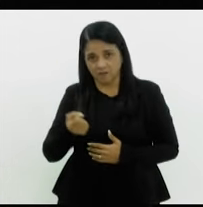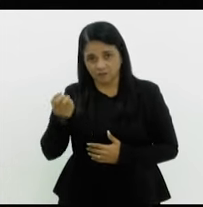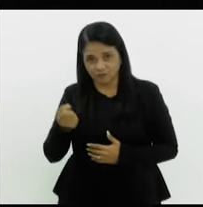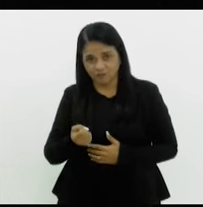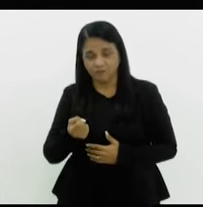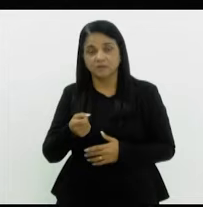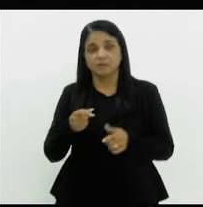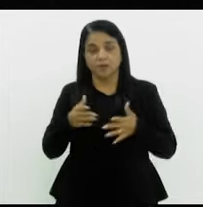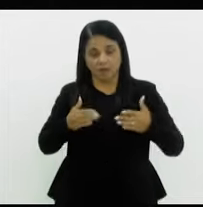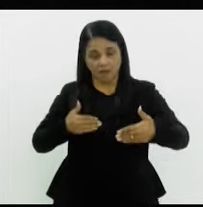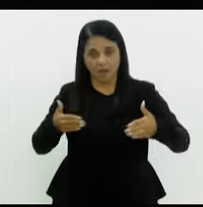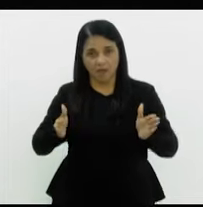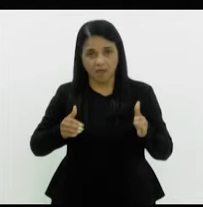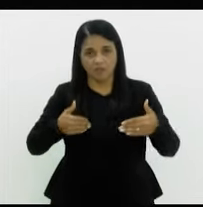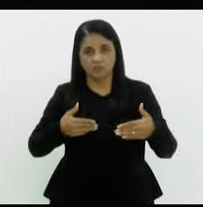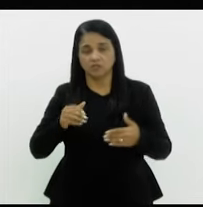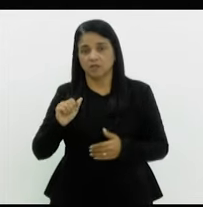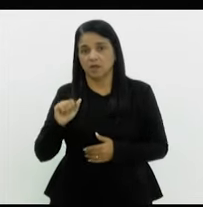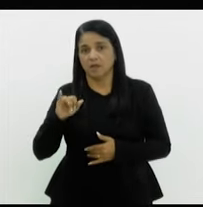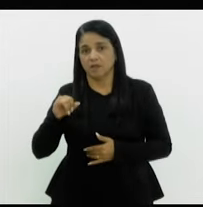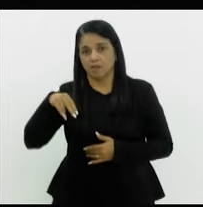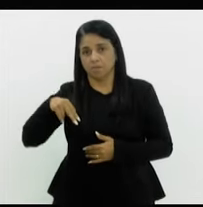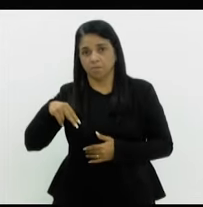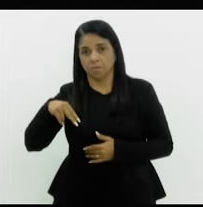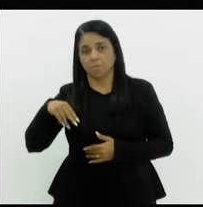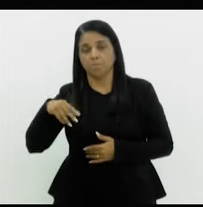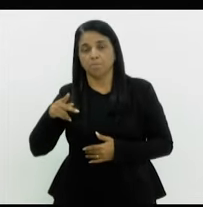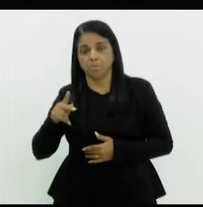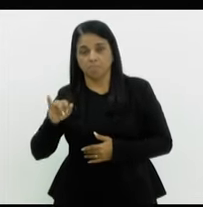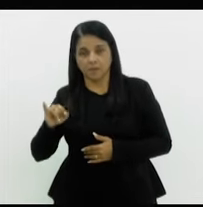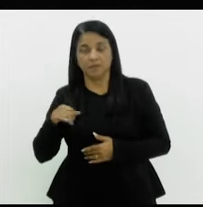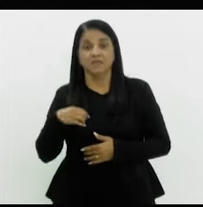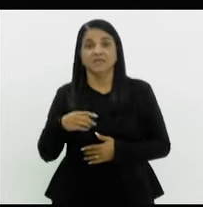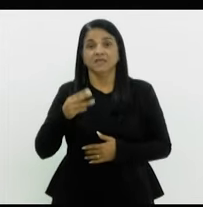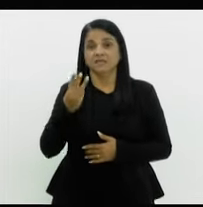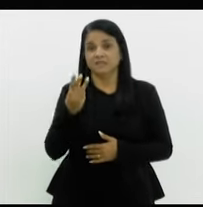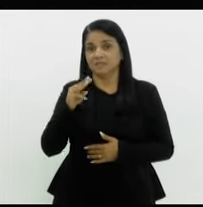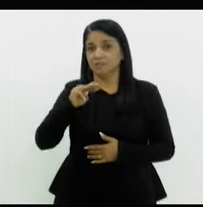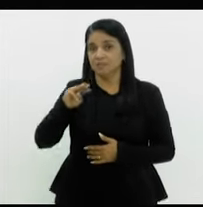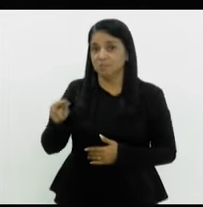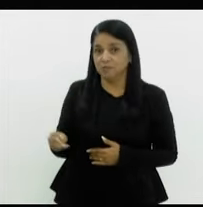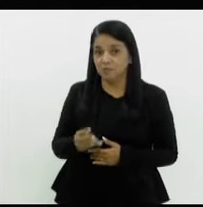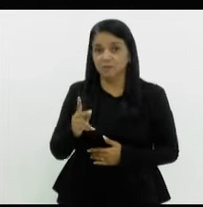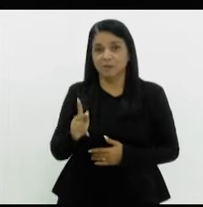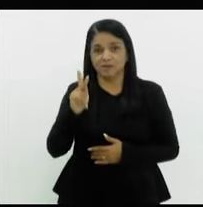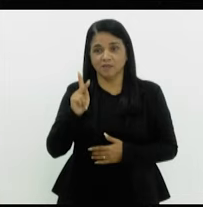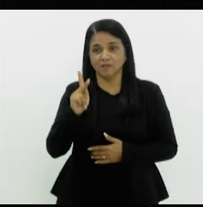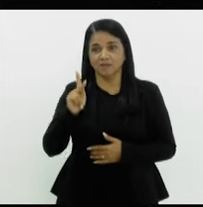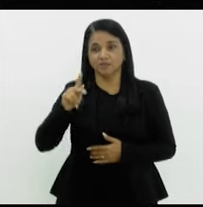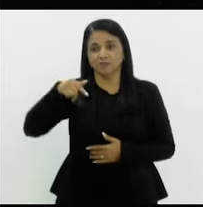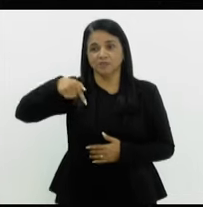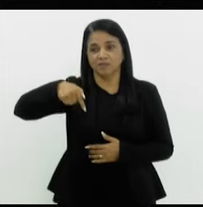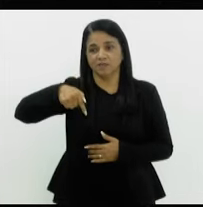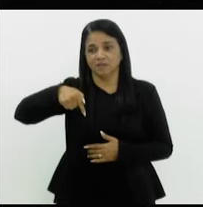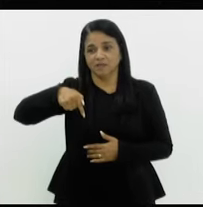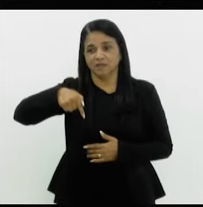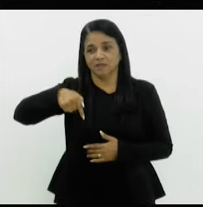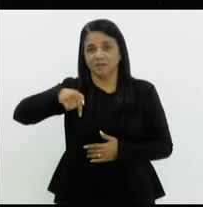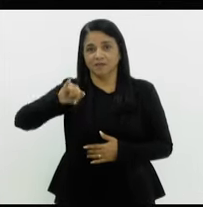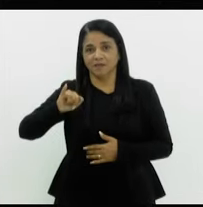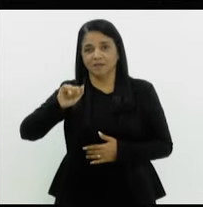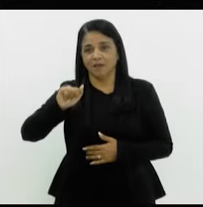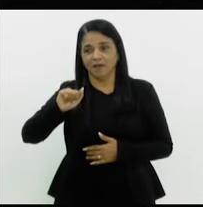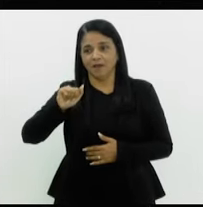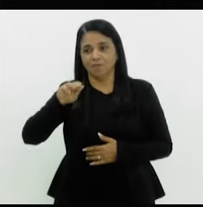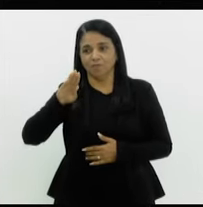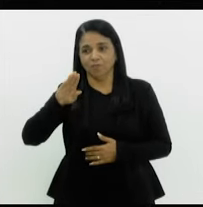de aipim e 3 mil quilos de quiabo. Esses números, eles trazem a evidência e evidenciam a importância da